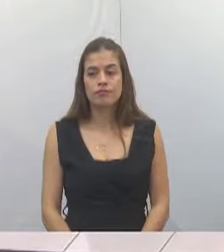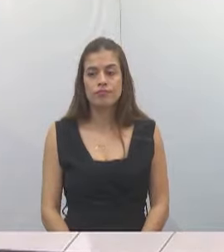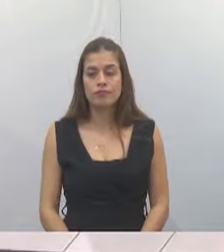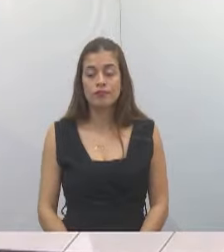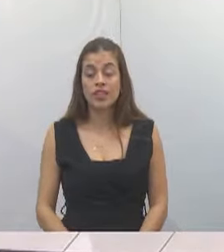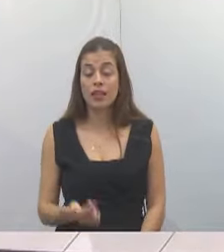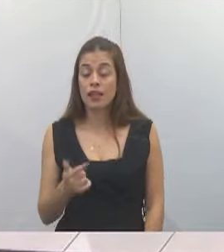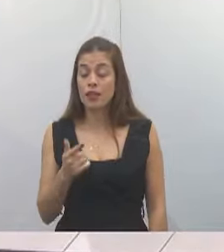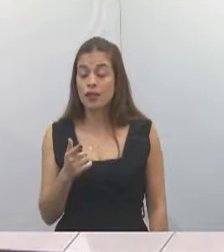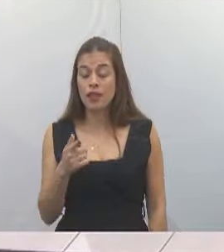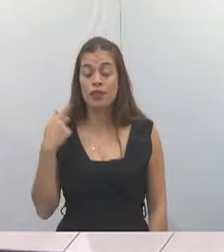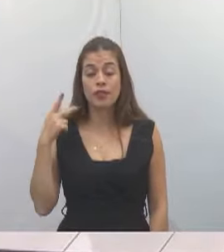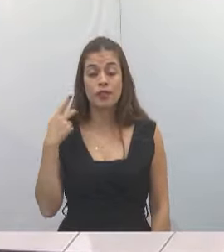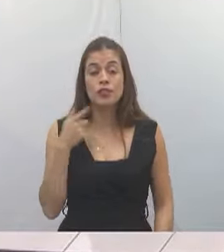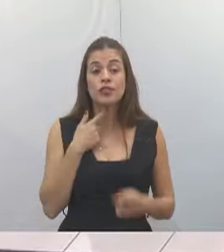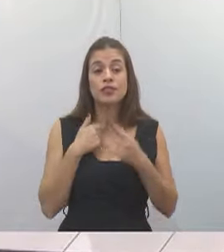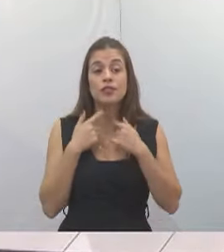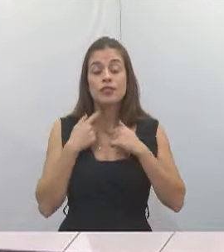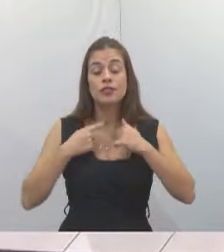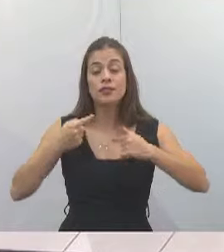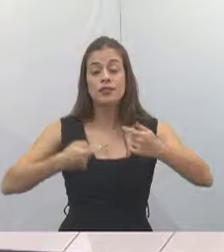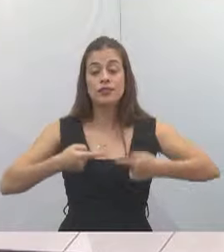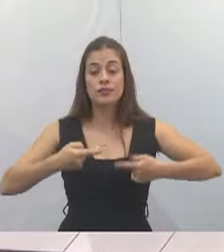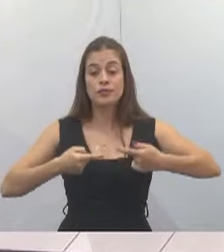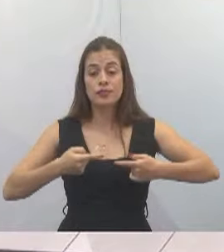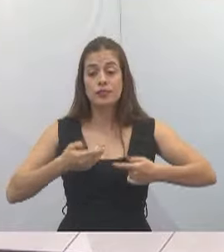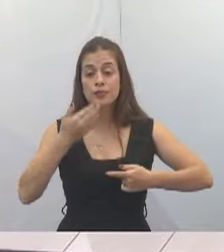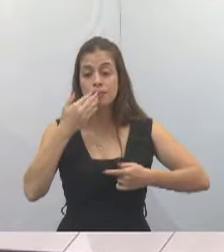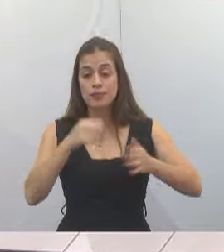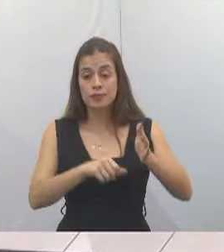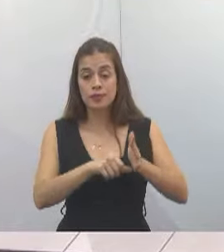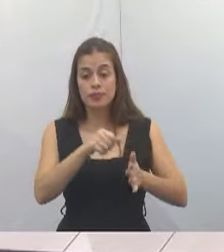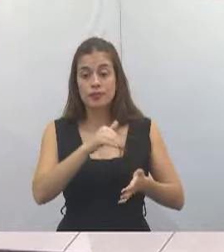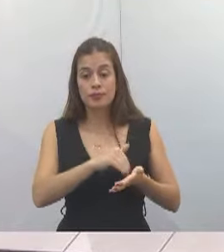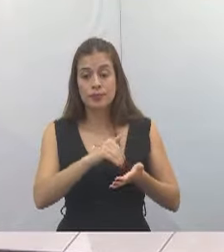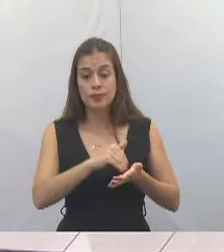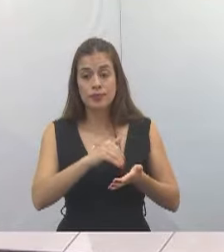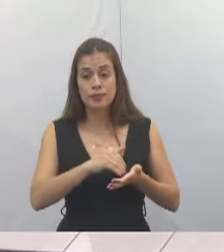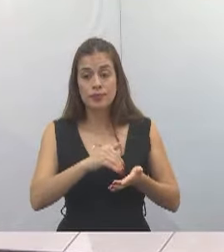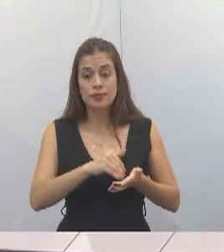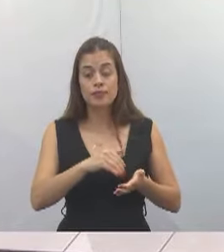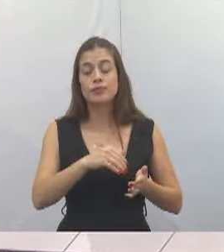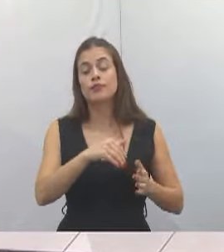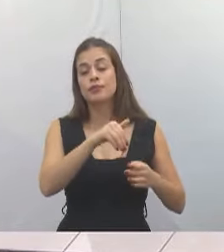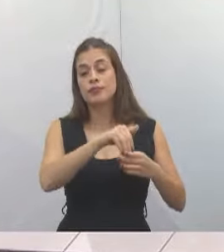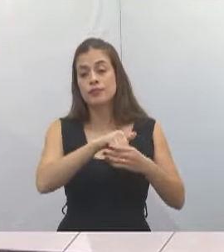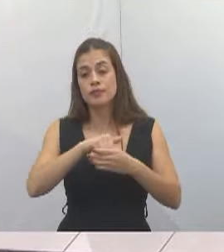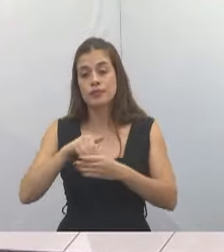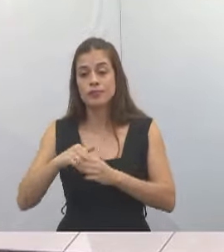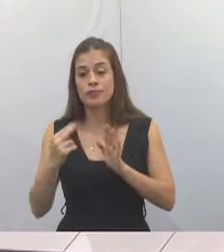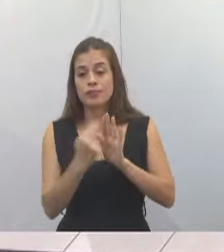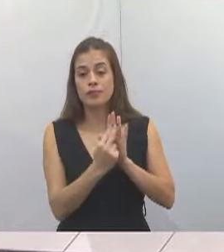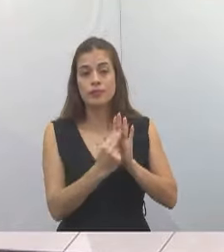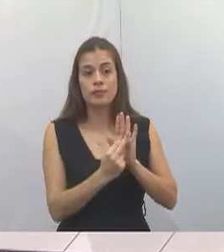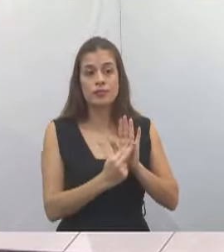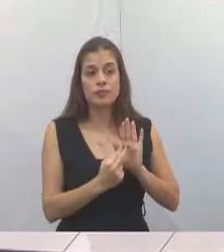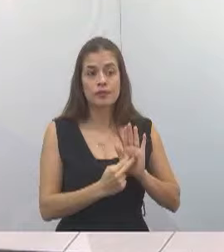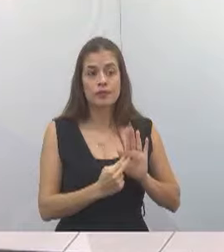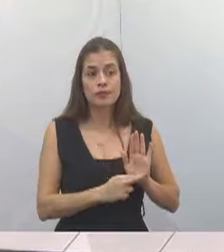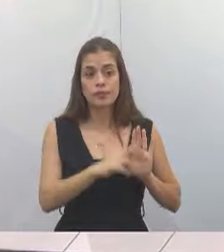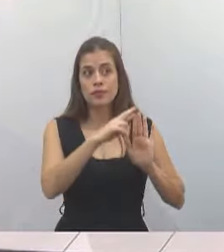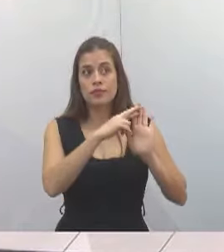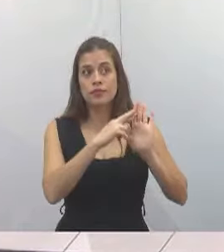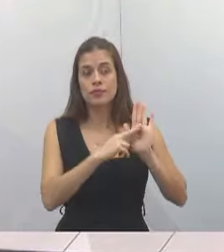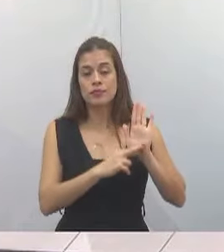Não havendo mais nenhum vereador desejando discutir a matéria, solicito ao primeiro secretário que proceda à votação nominal do veto na forma regimental.